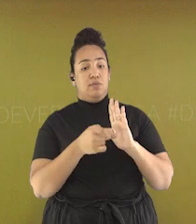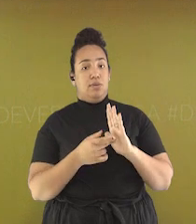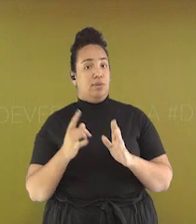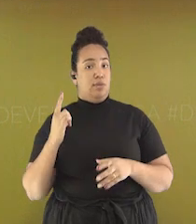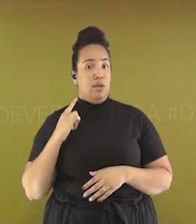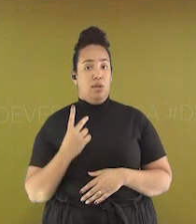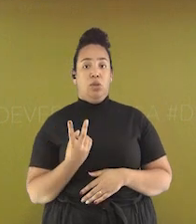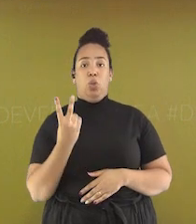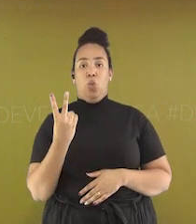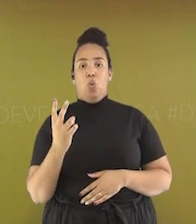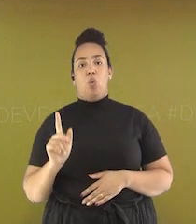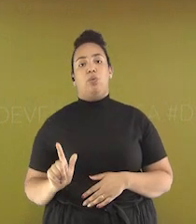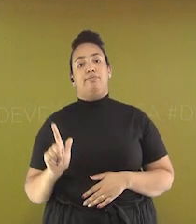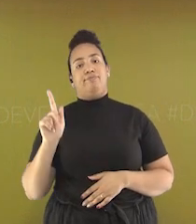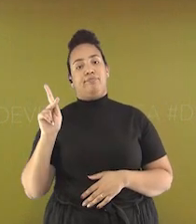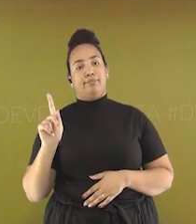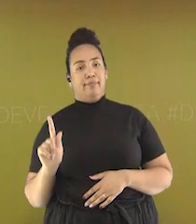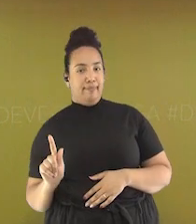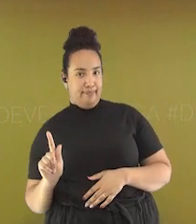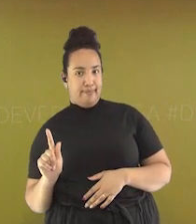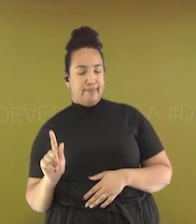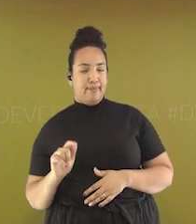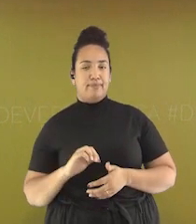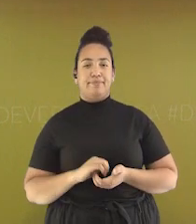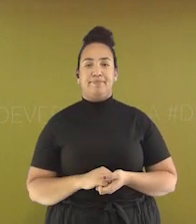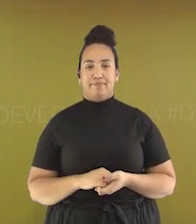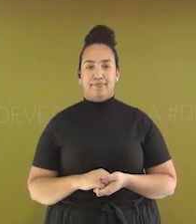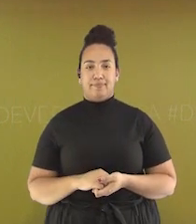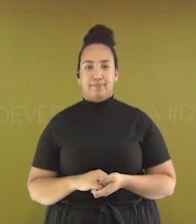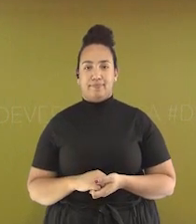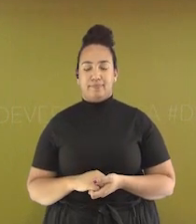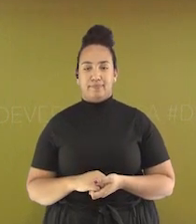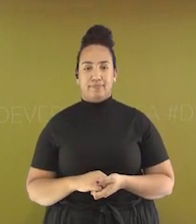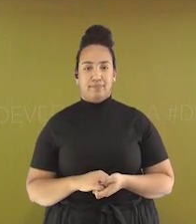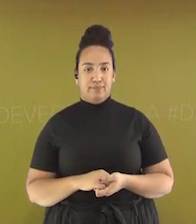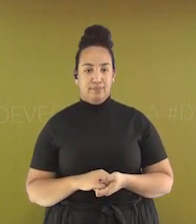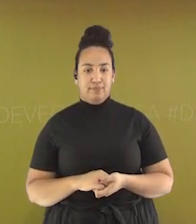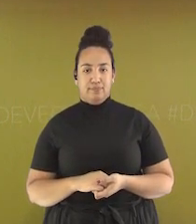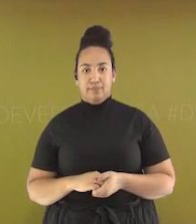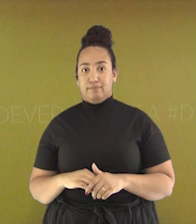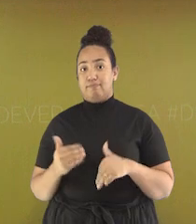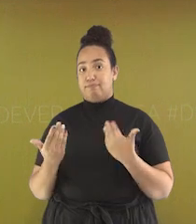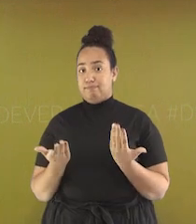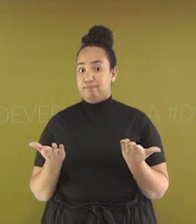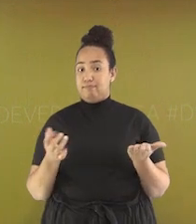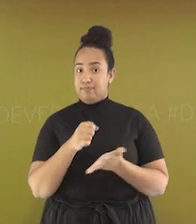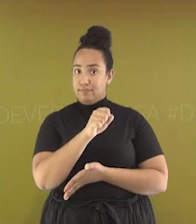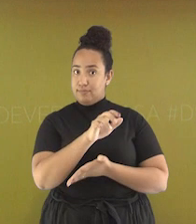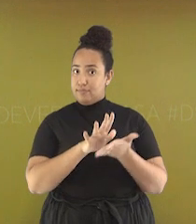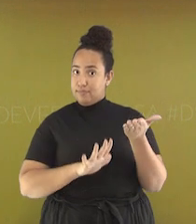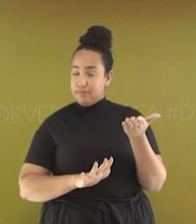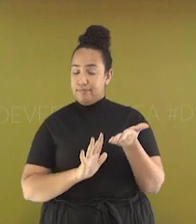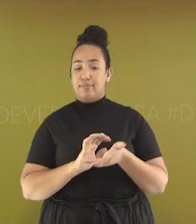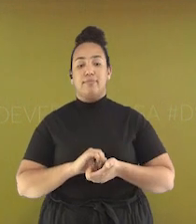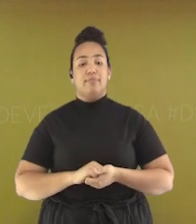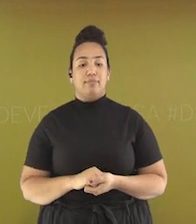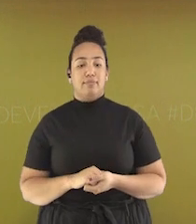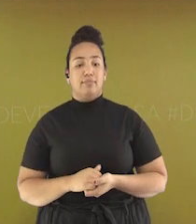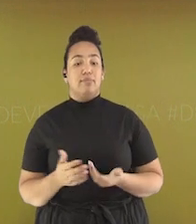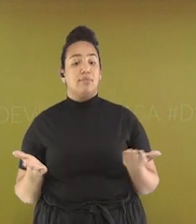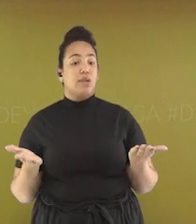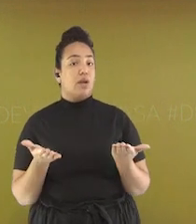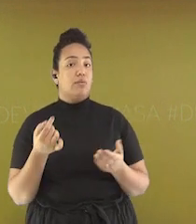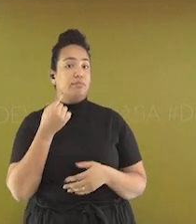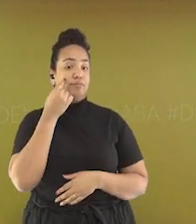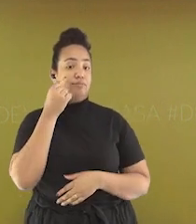possui 2 quilogramas ou podemos falar 2 quilos. Vamos fazer uma atividade?